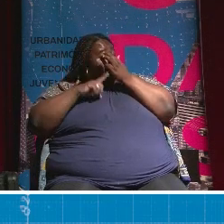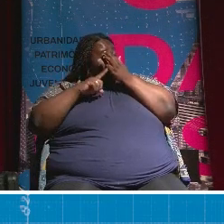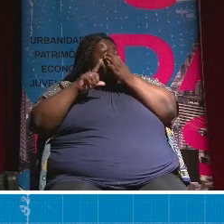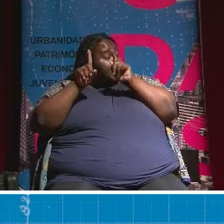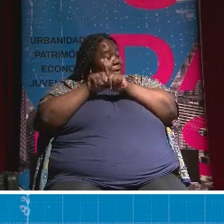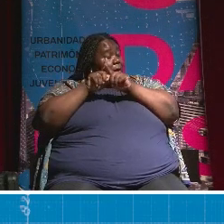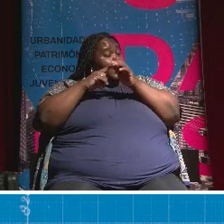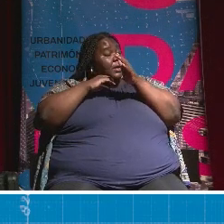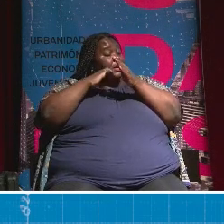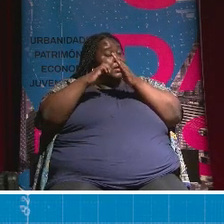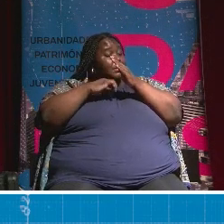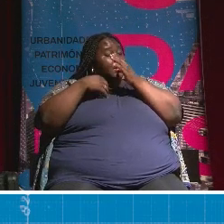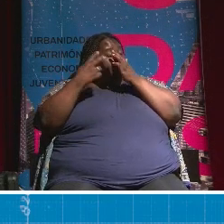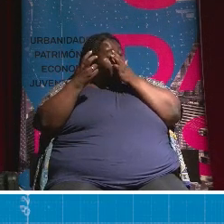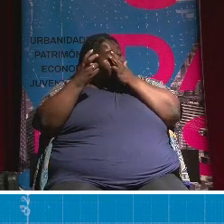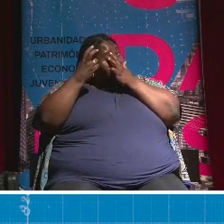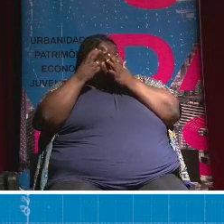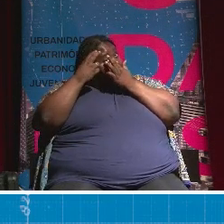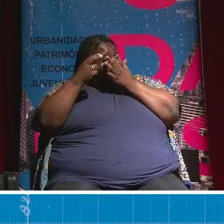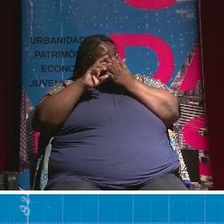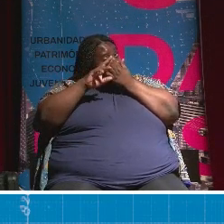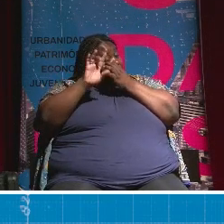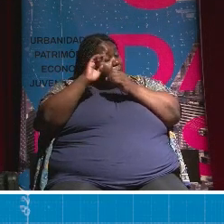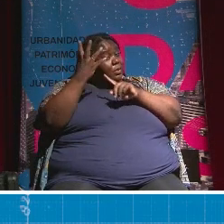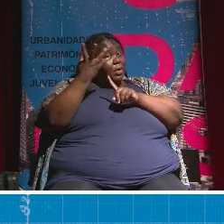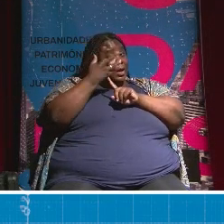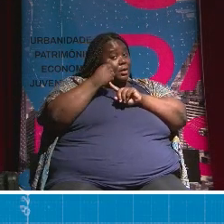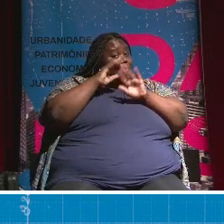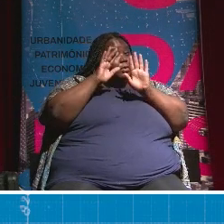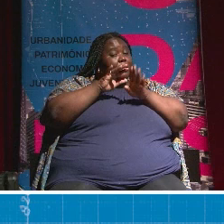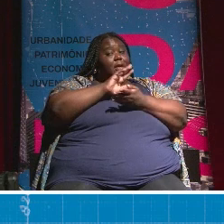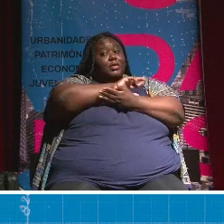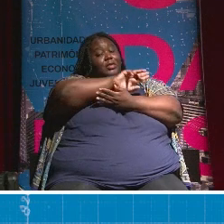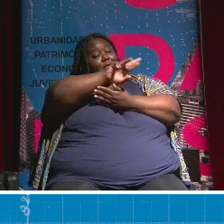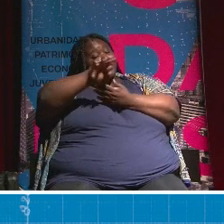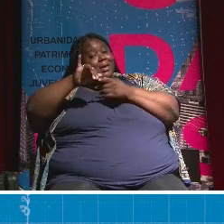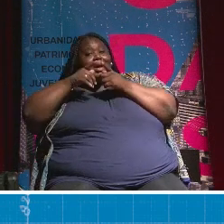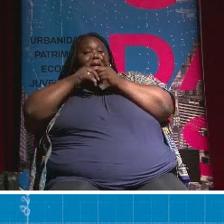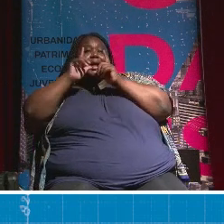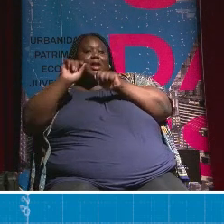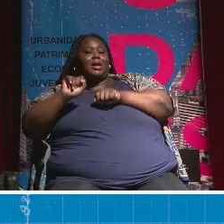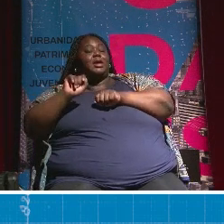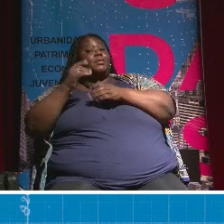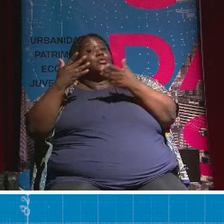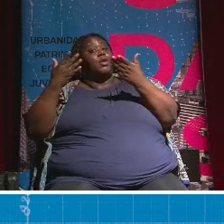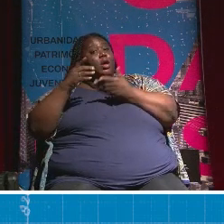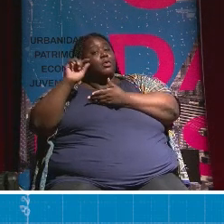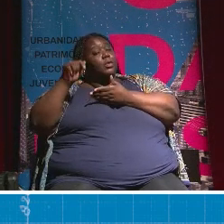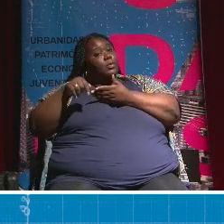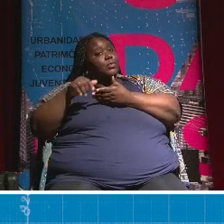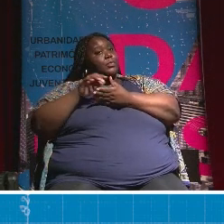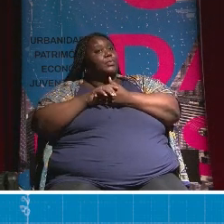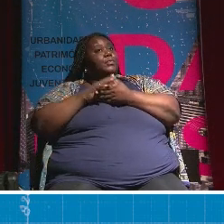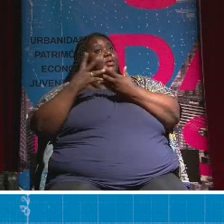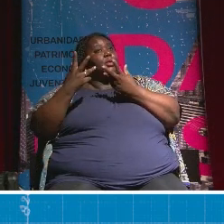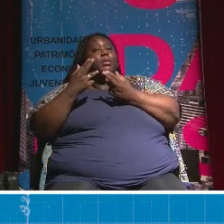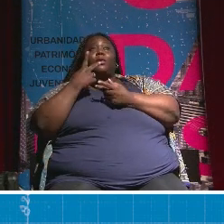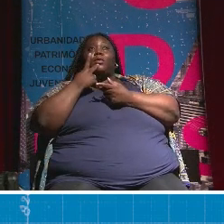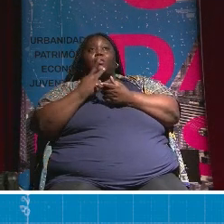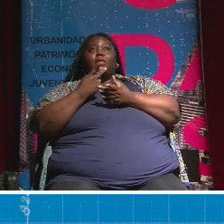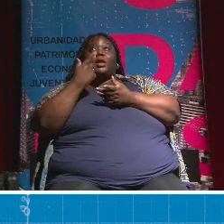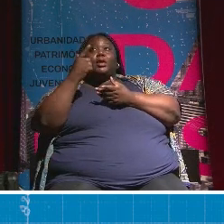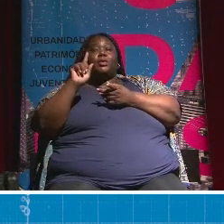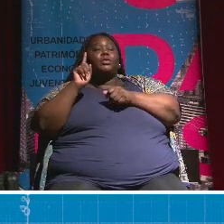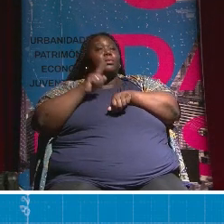culturais, né? Não só as artísticas, mas com as diferentes linguagens contemporâneas, hoje, quando foi falado numa outra